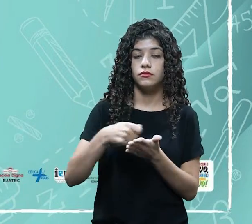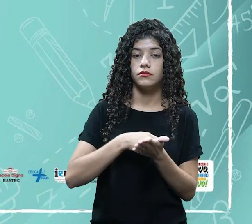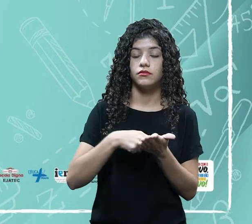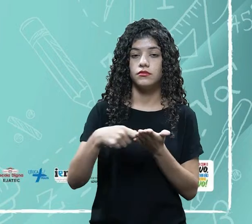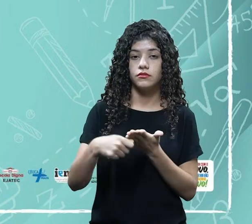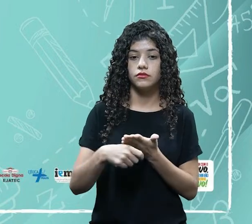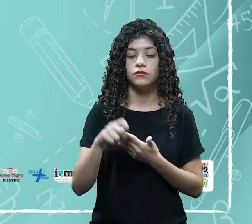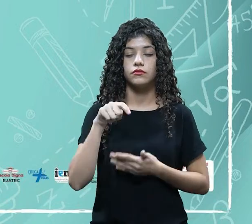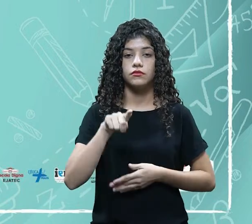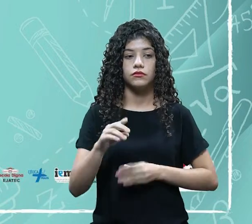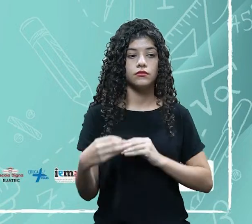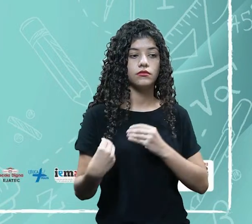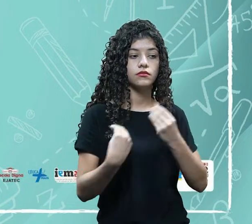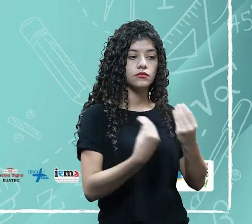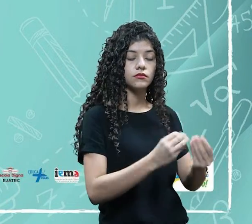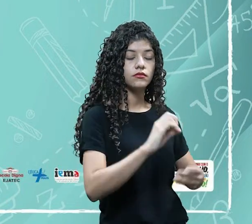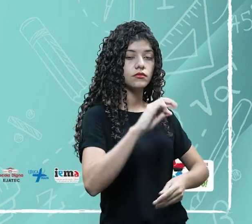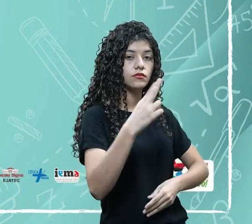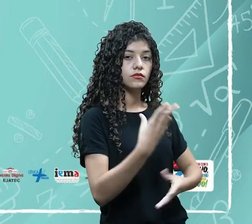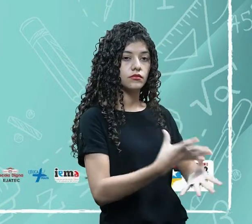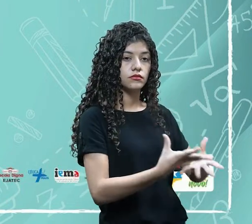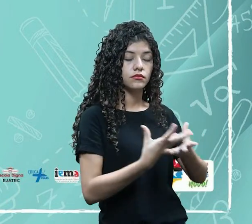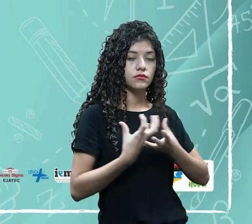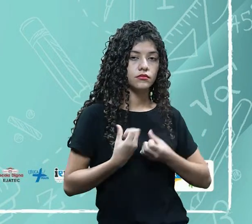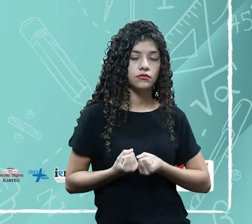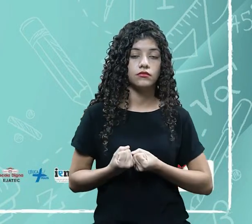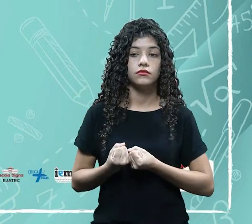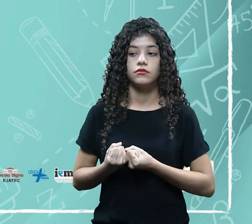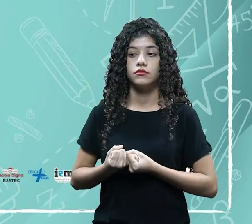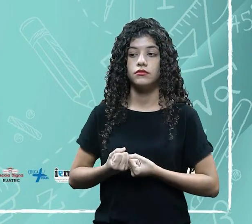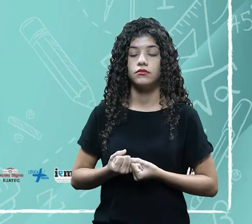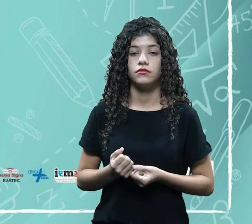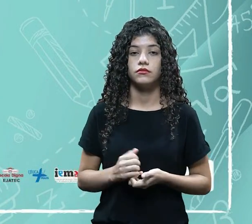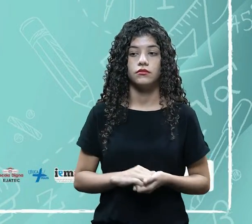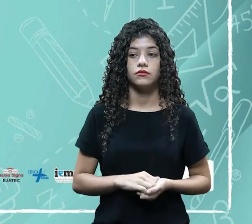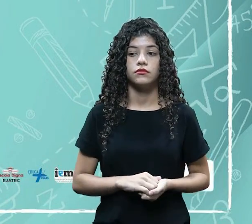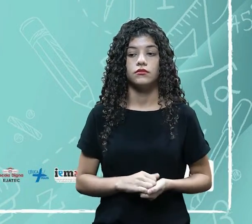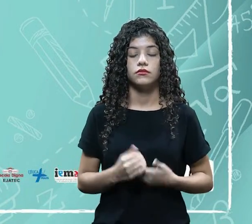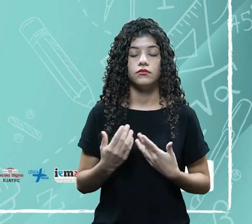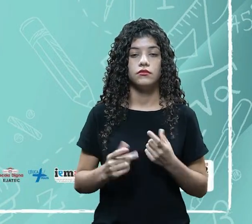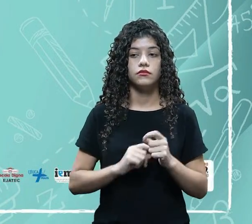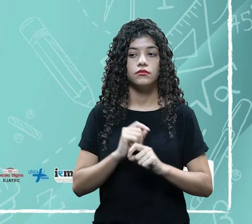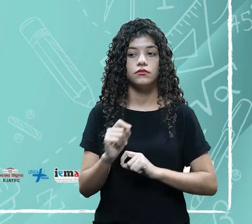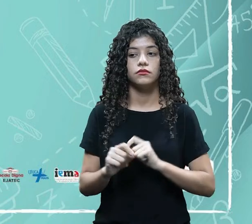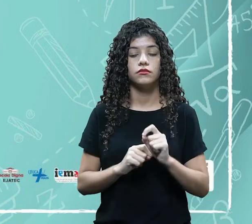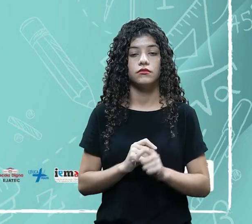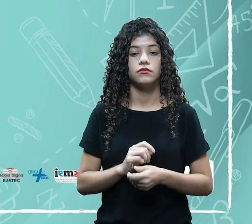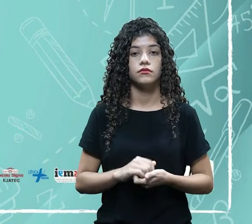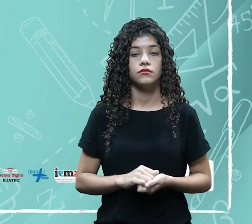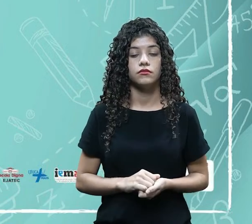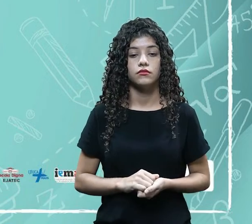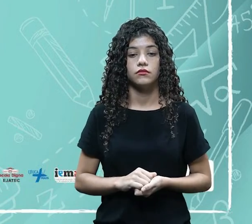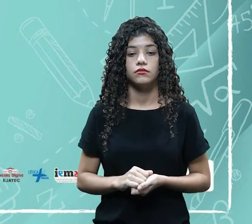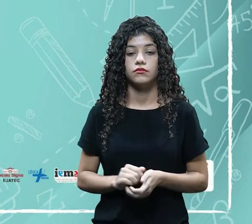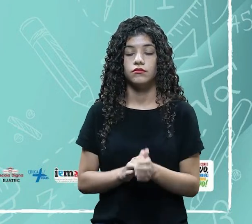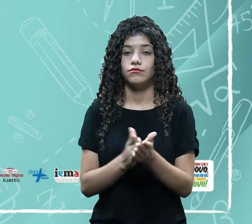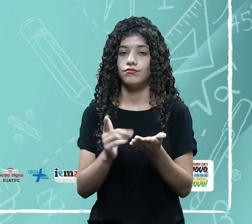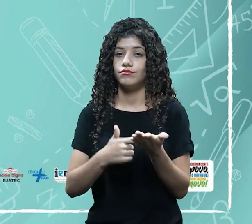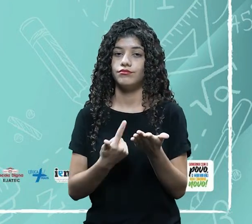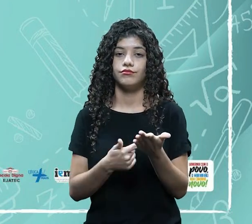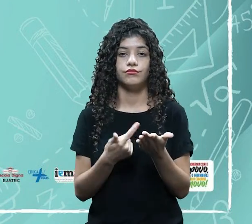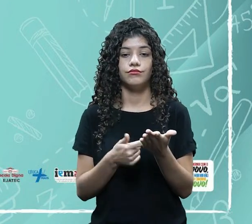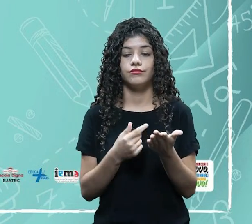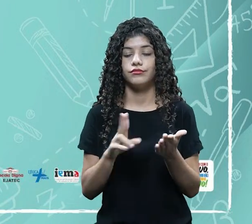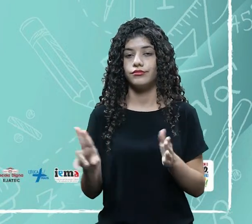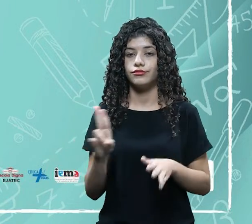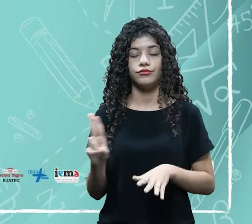assinatura assinava lá que você estava entregando ou recebendo um documento, né? Esse caderninho de protocolo está quase em desuso, ou deveria de